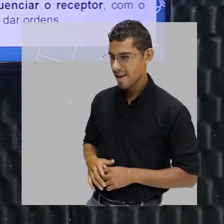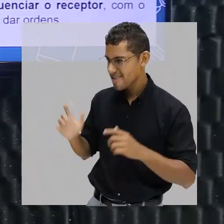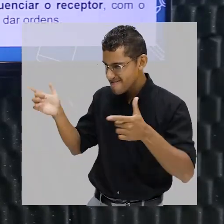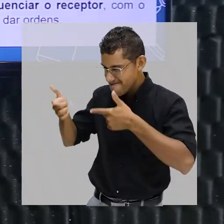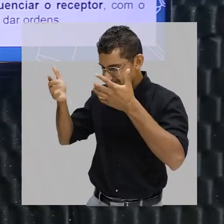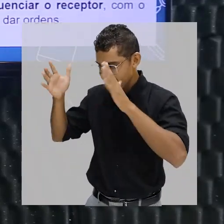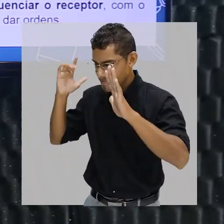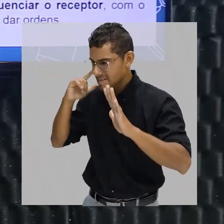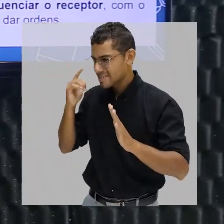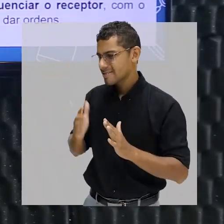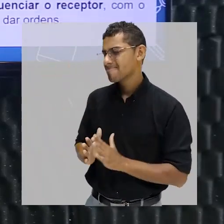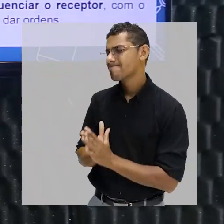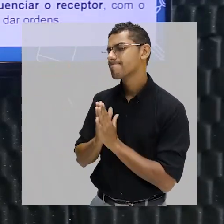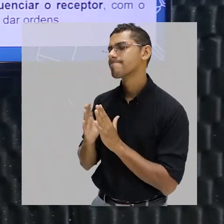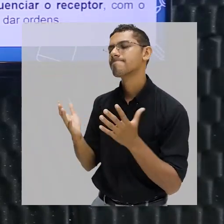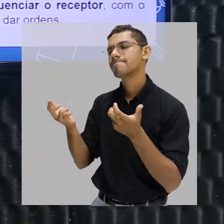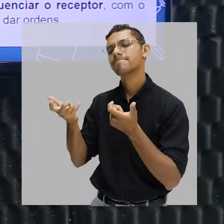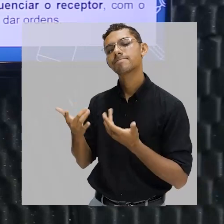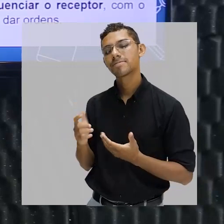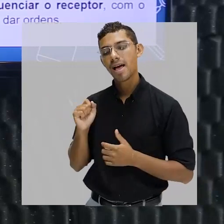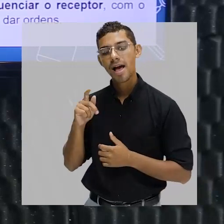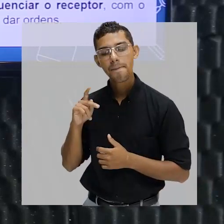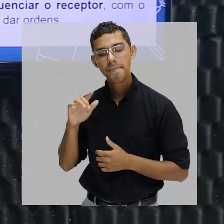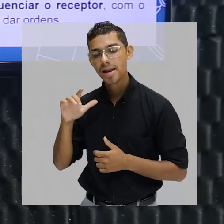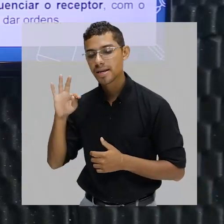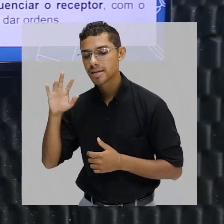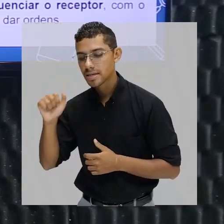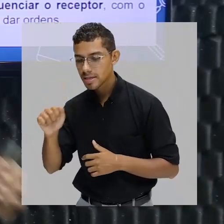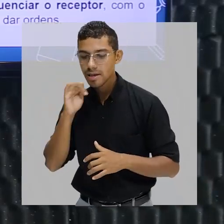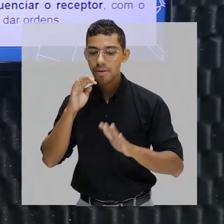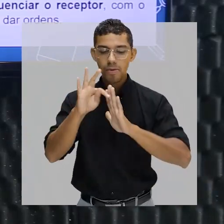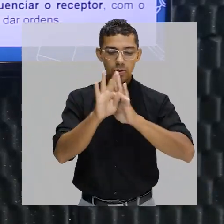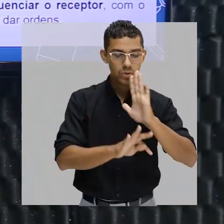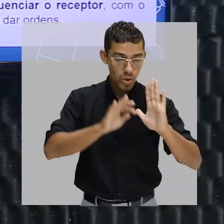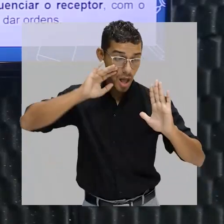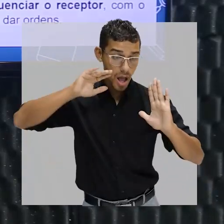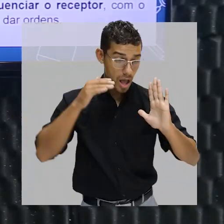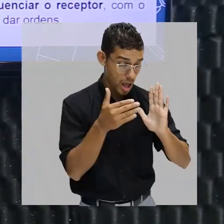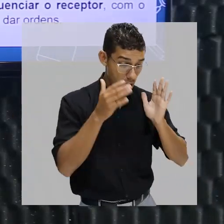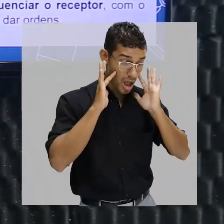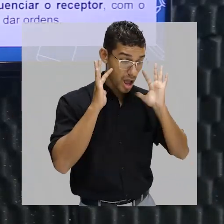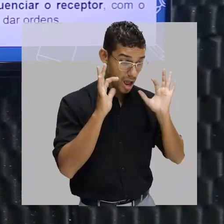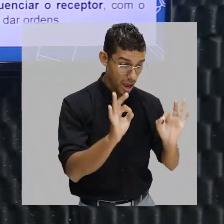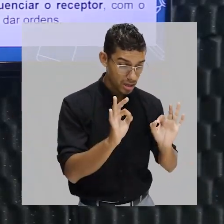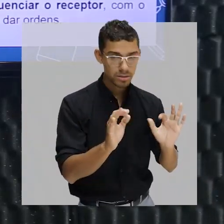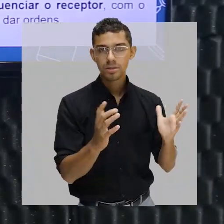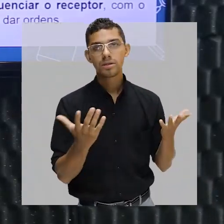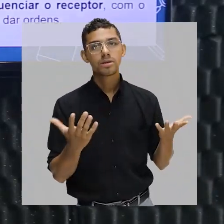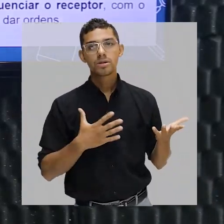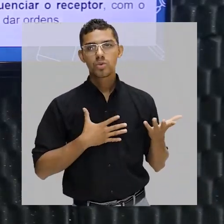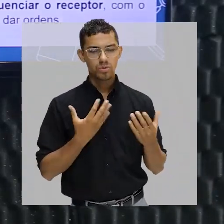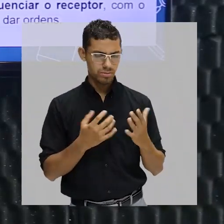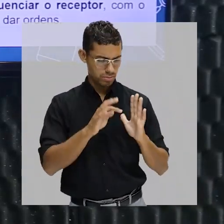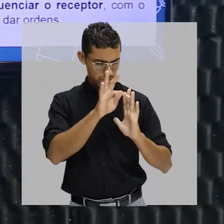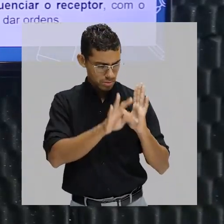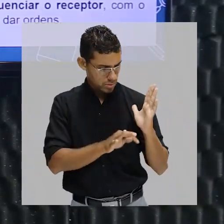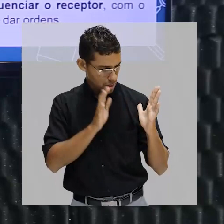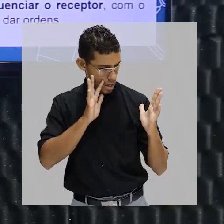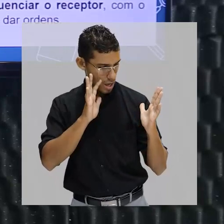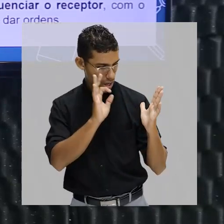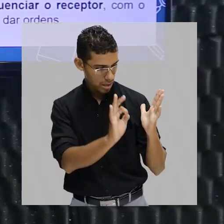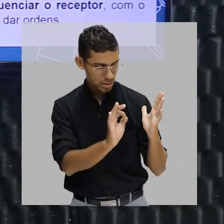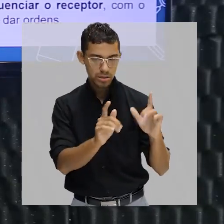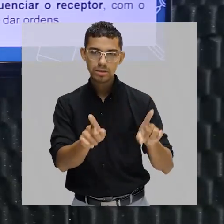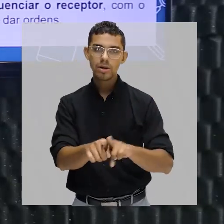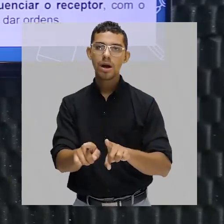nossa atenção? Onde é que nós vemos textos que vão apelar para nossa atenção? A gente não tem como você parar para não olhar. Os